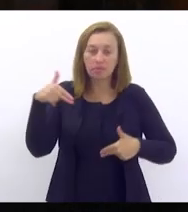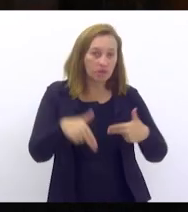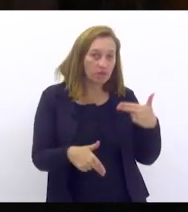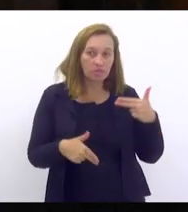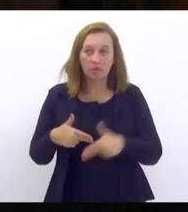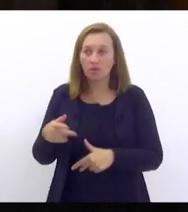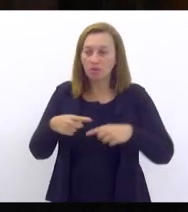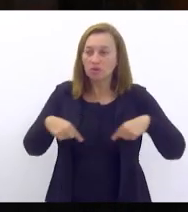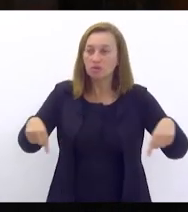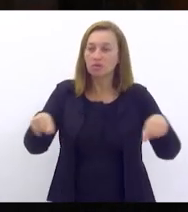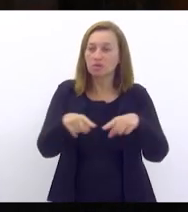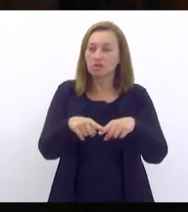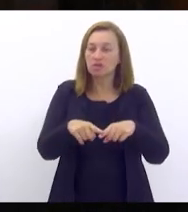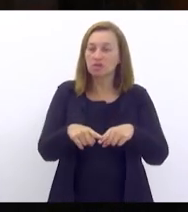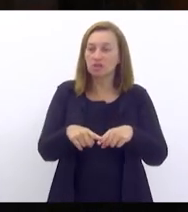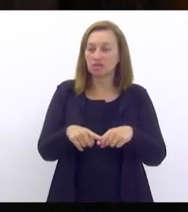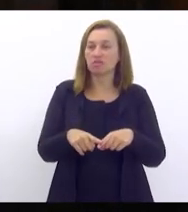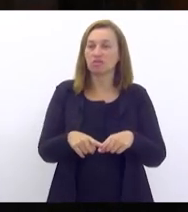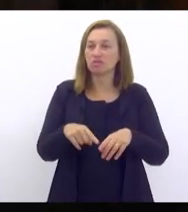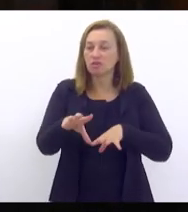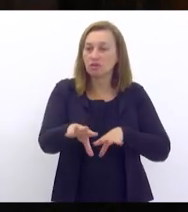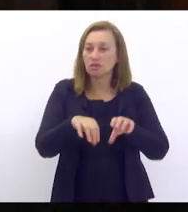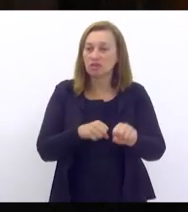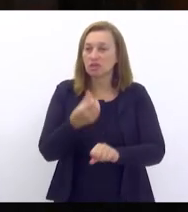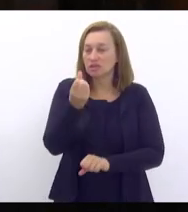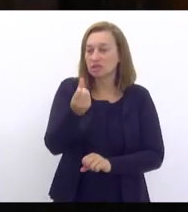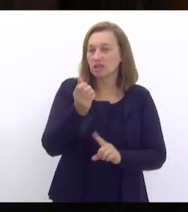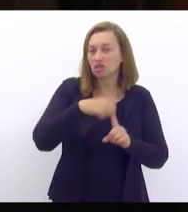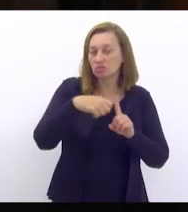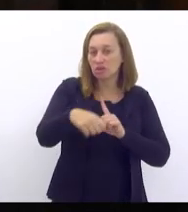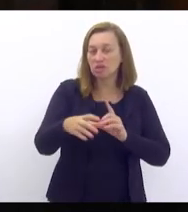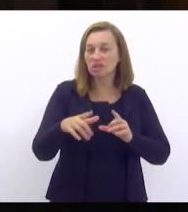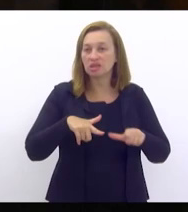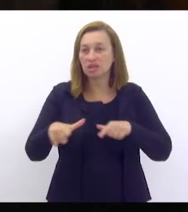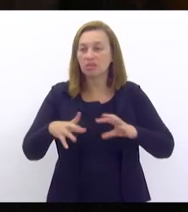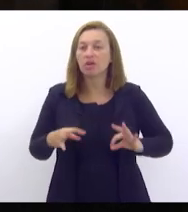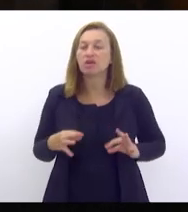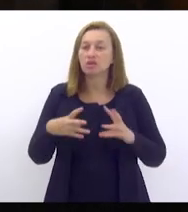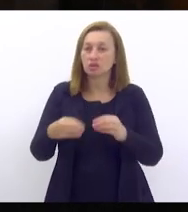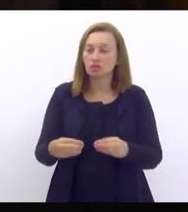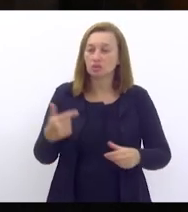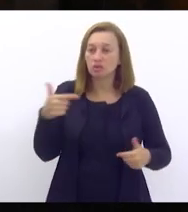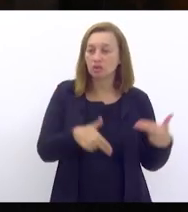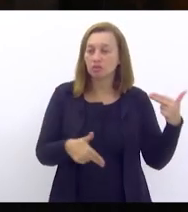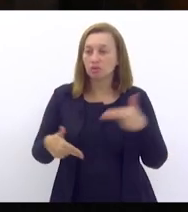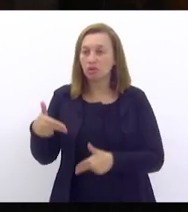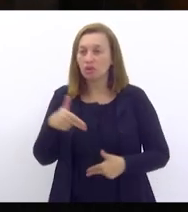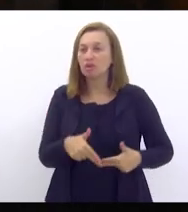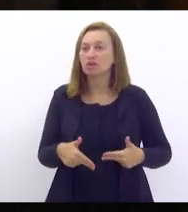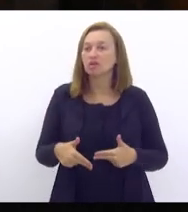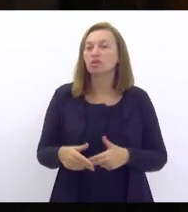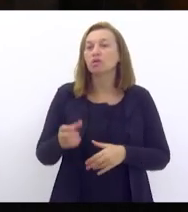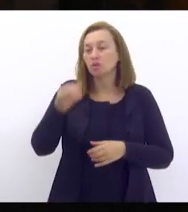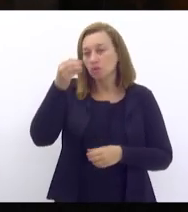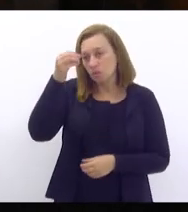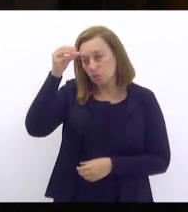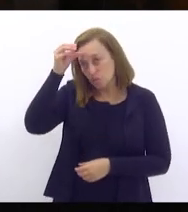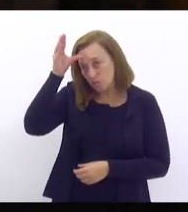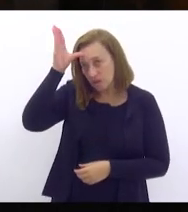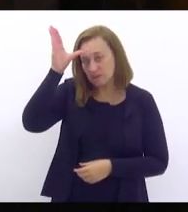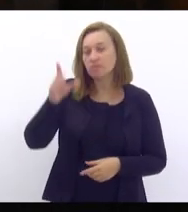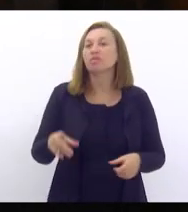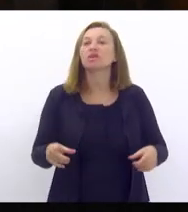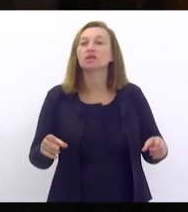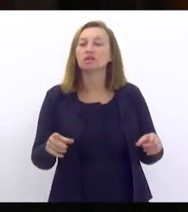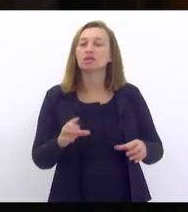de formação de 6 meses que trabalha em todos os elementos do hip-hop, inclusive o elemento do conhecimento, e